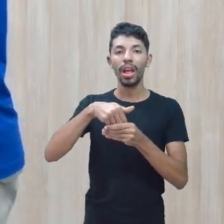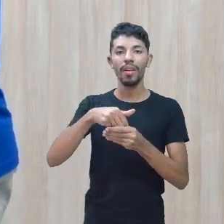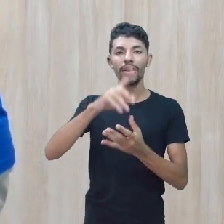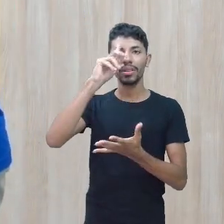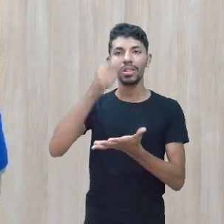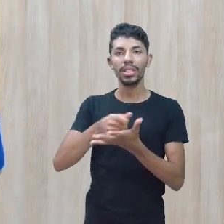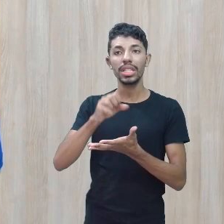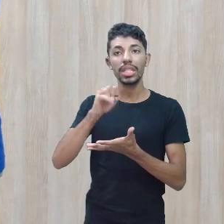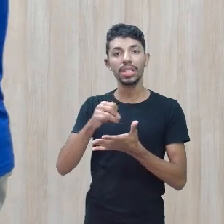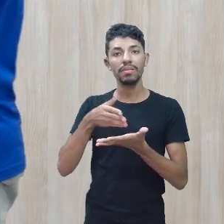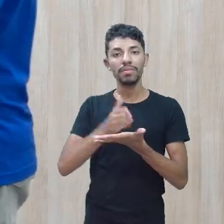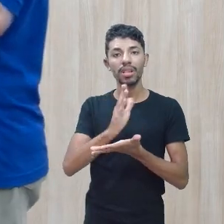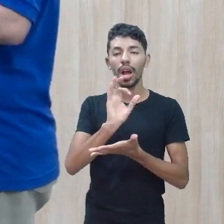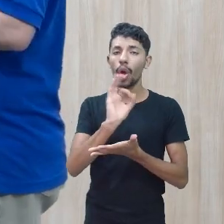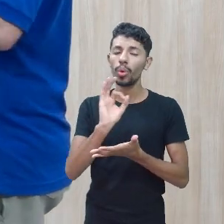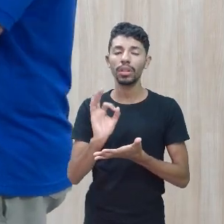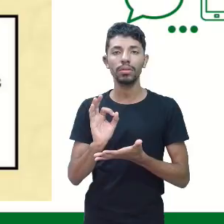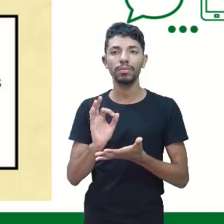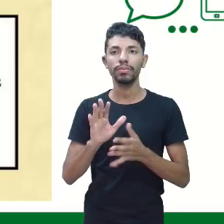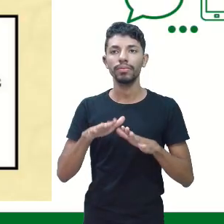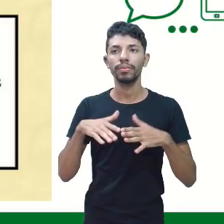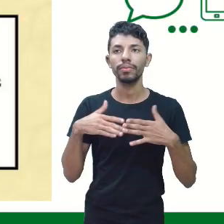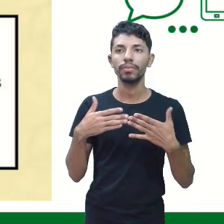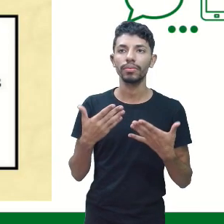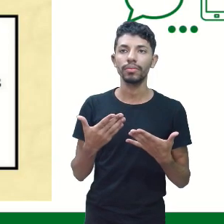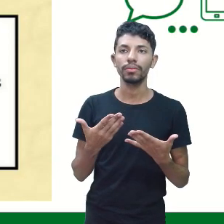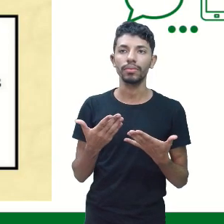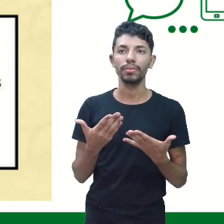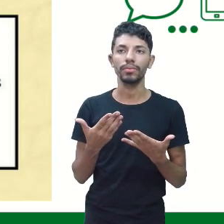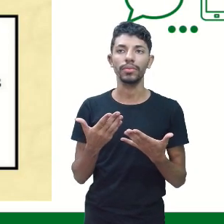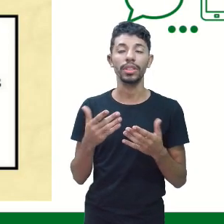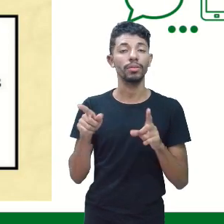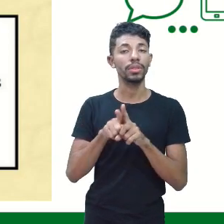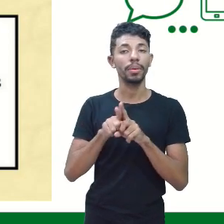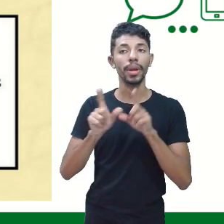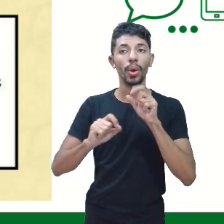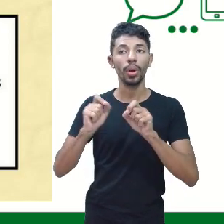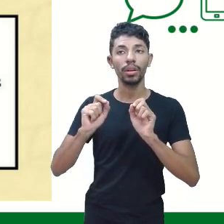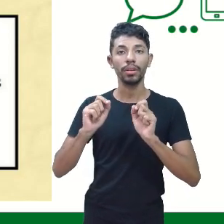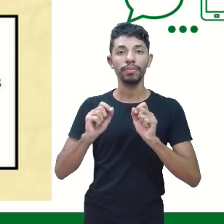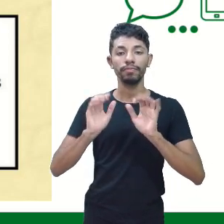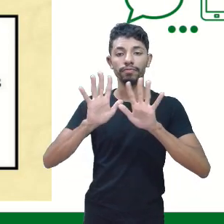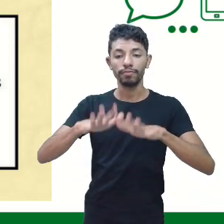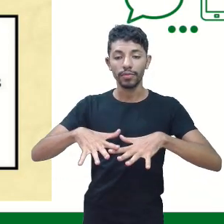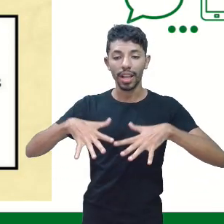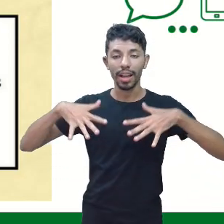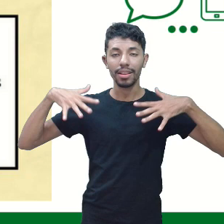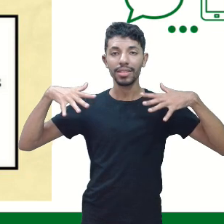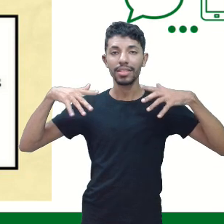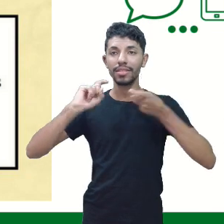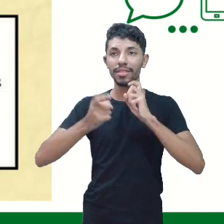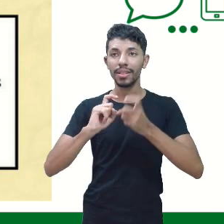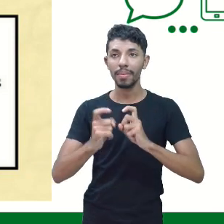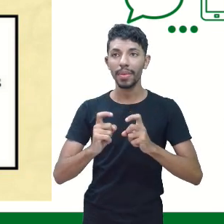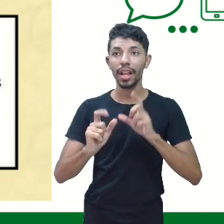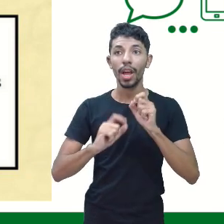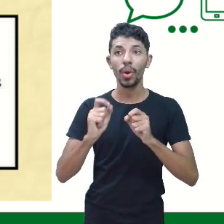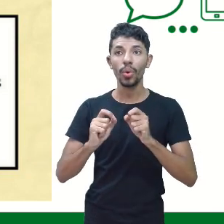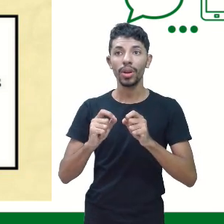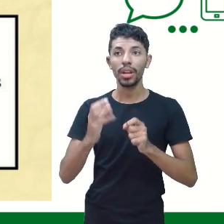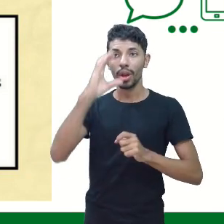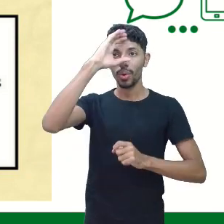uma assembleia, que era um conselho formado por cidadãos que votavam as leis criadas pelo Senado, né?